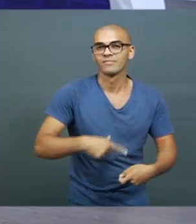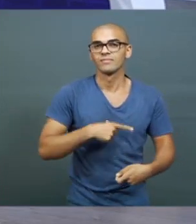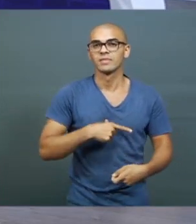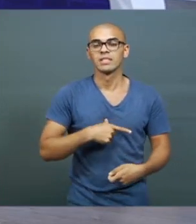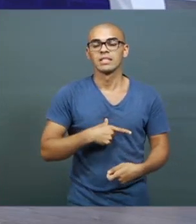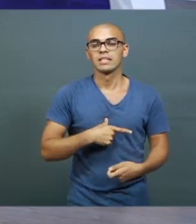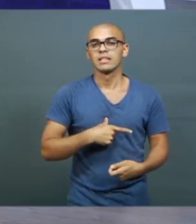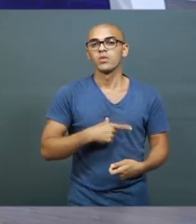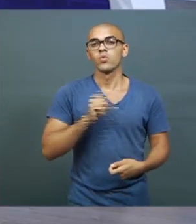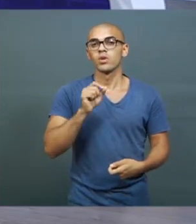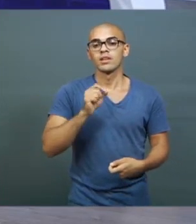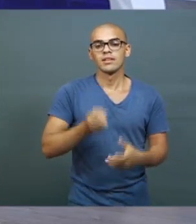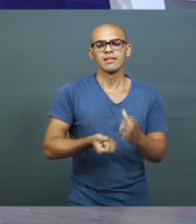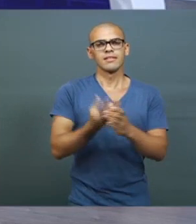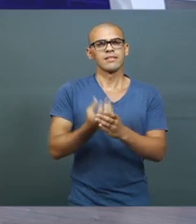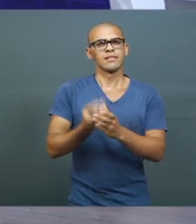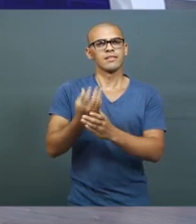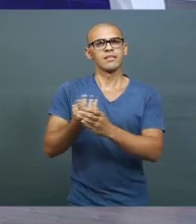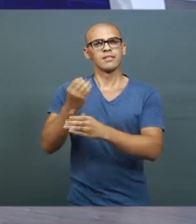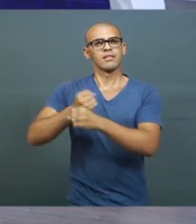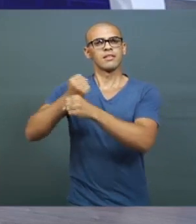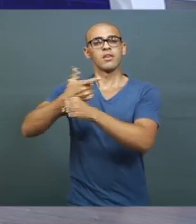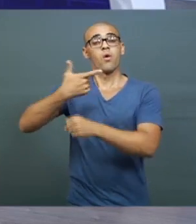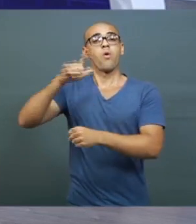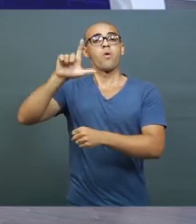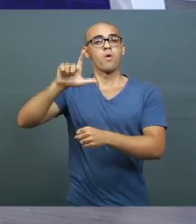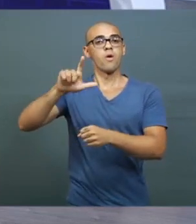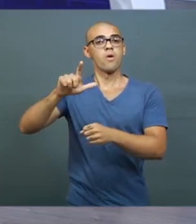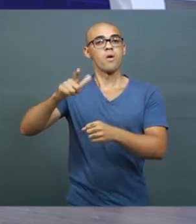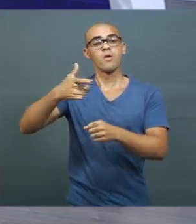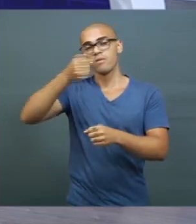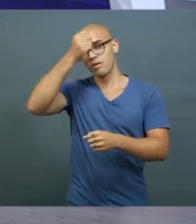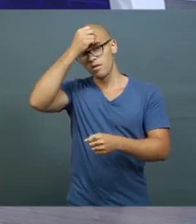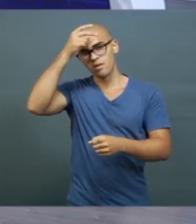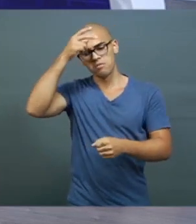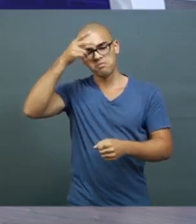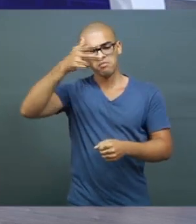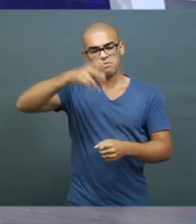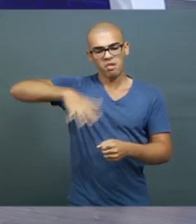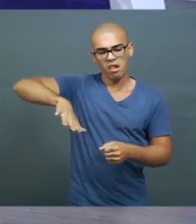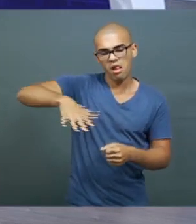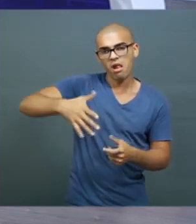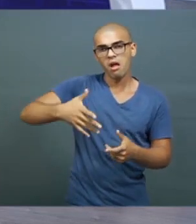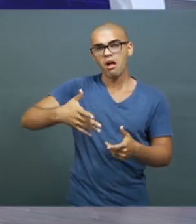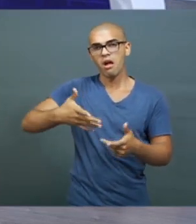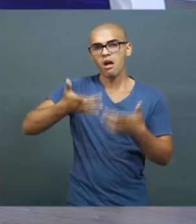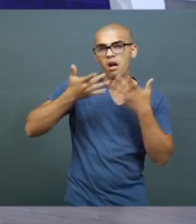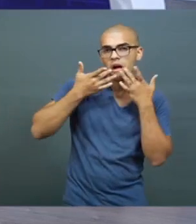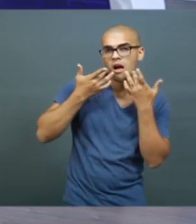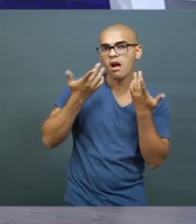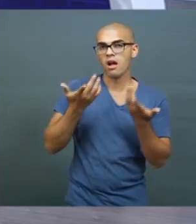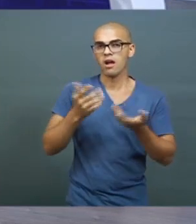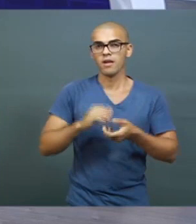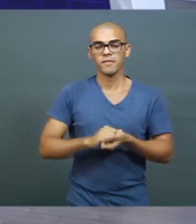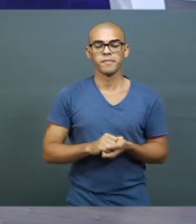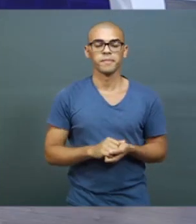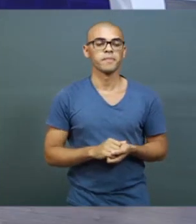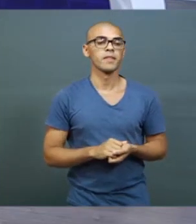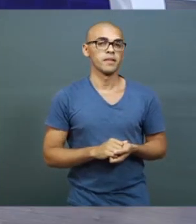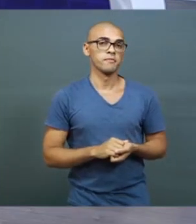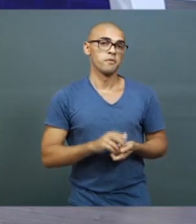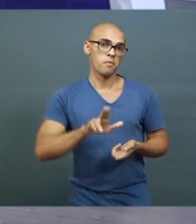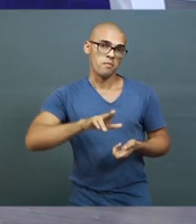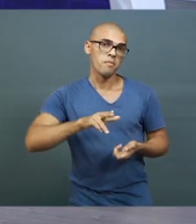Teatro Municipal, para receber essa cultura. Uhum. Realmente tem essa necessidade, né? Precisava. Uberlândia é uma cidade